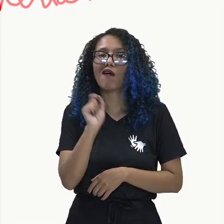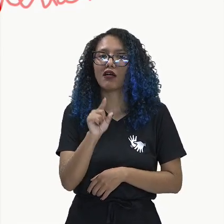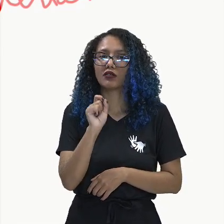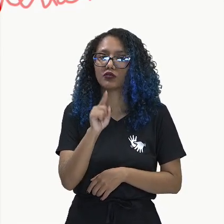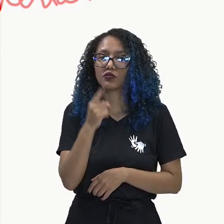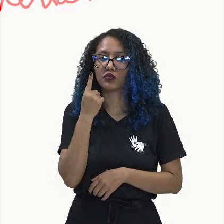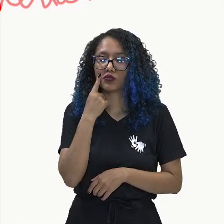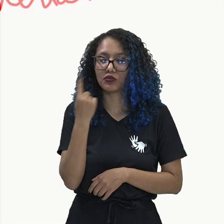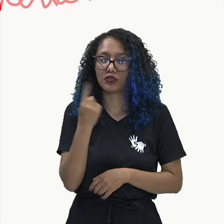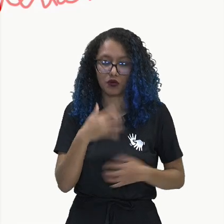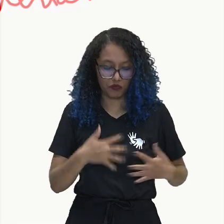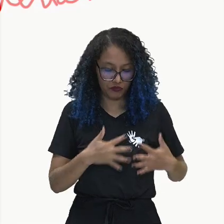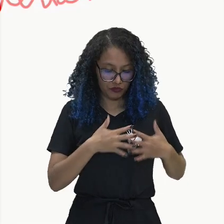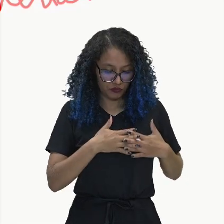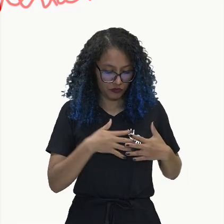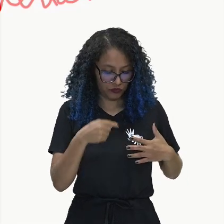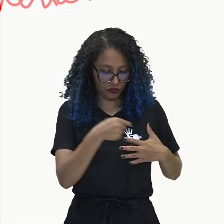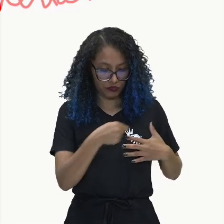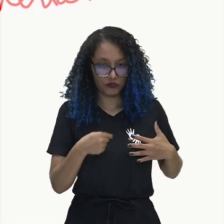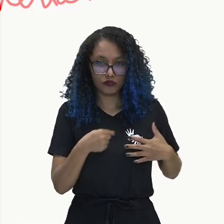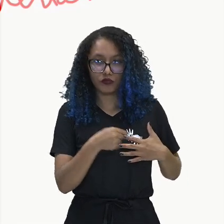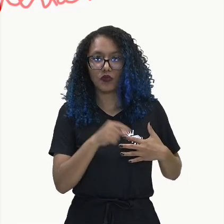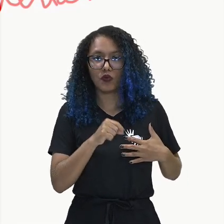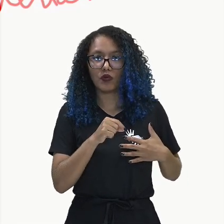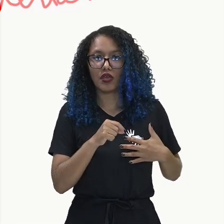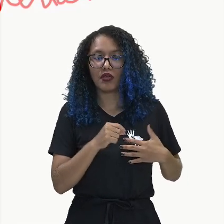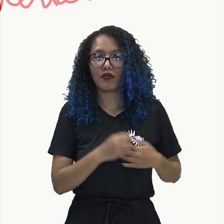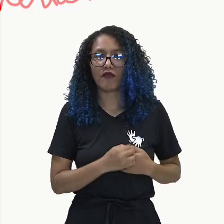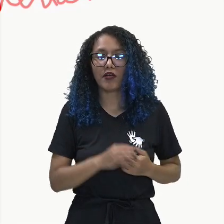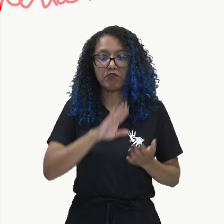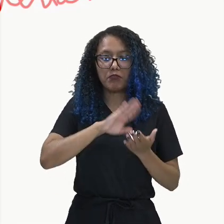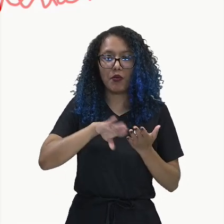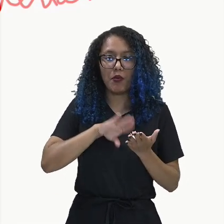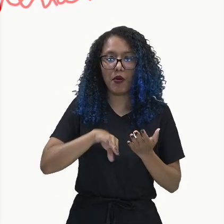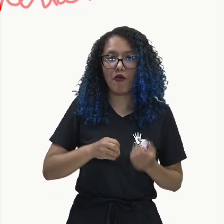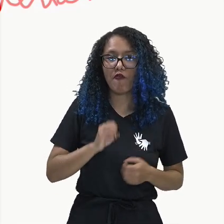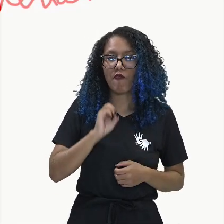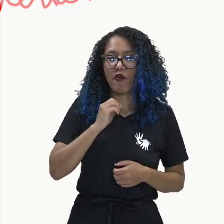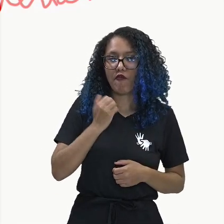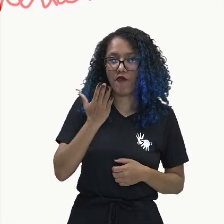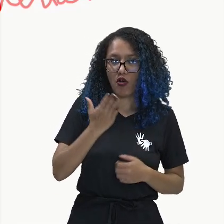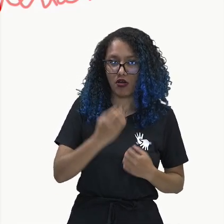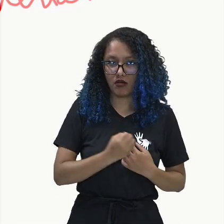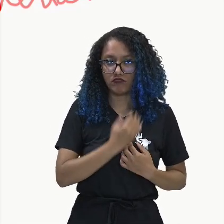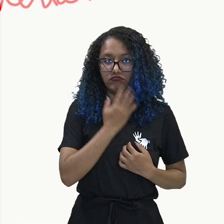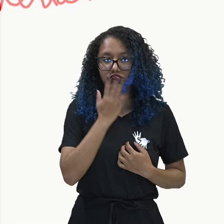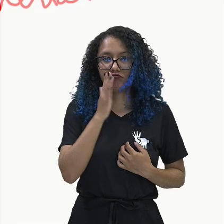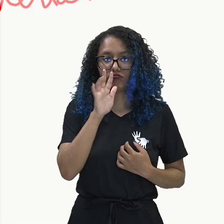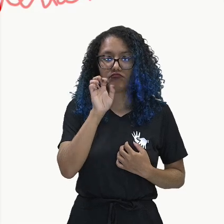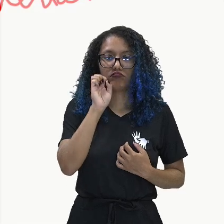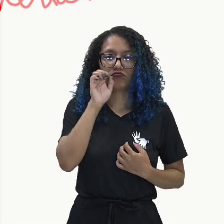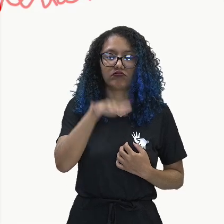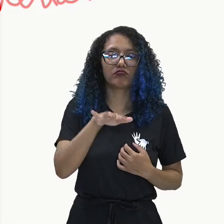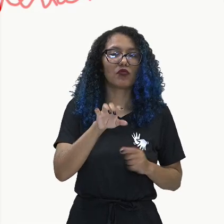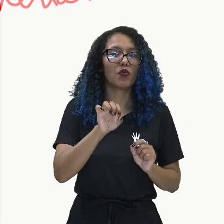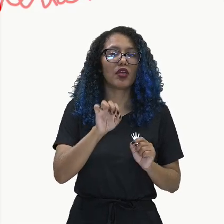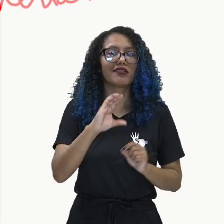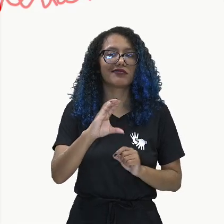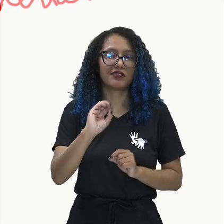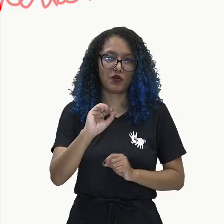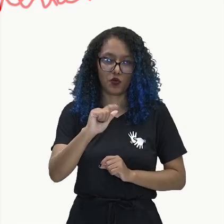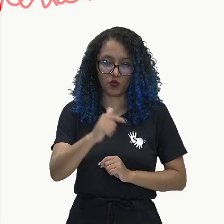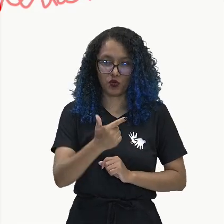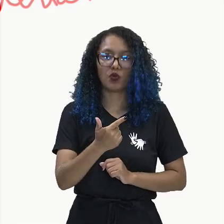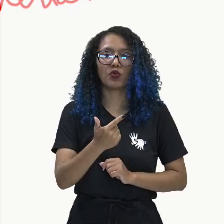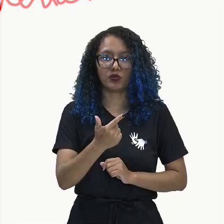vai eliminar para o meio externo o CO2. Olha aqui o CO2. E aí esse CO2 vai